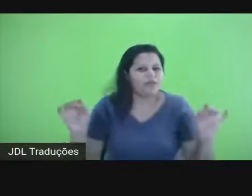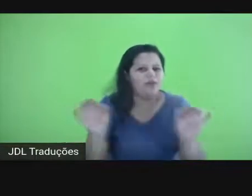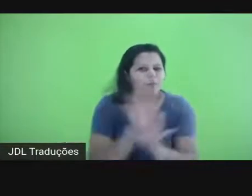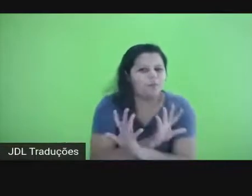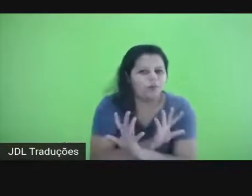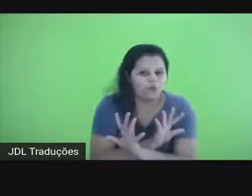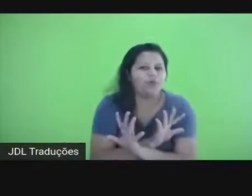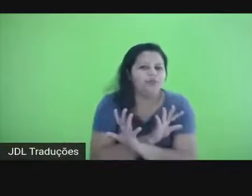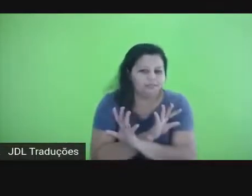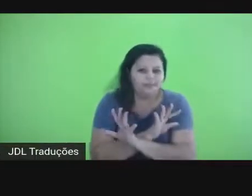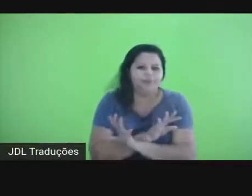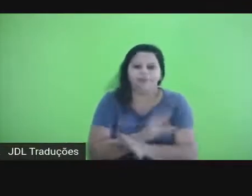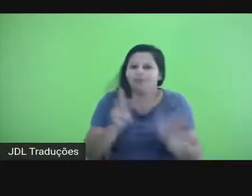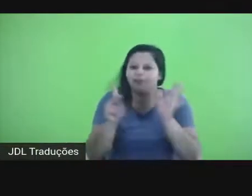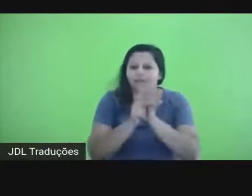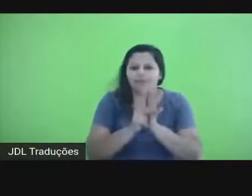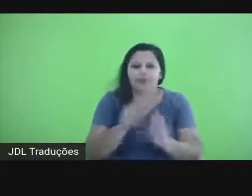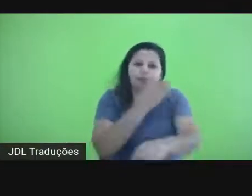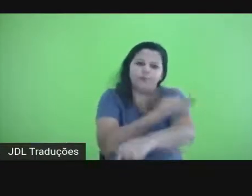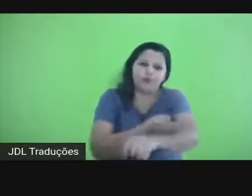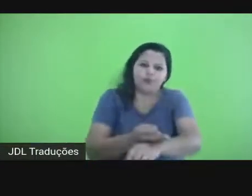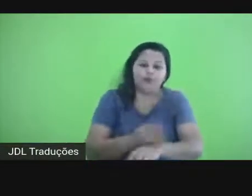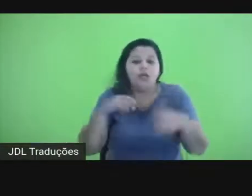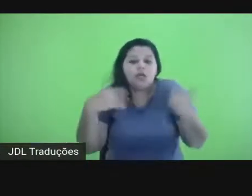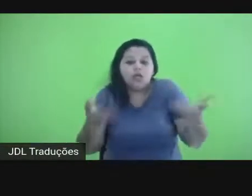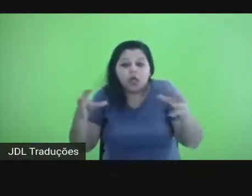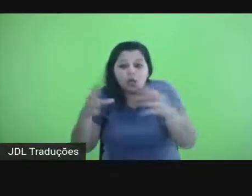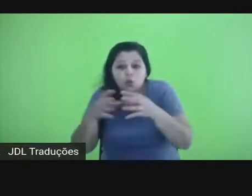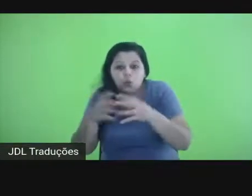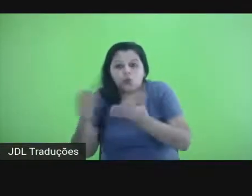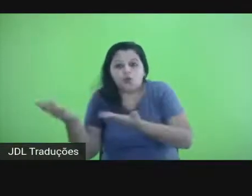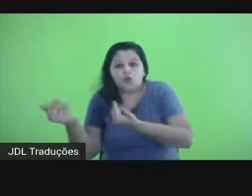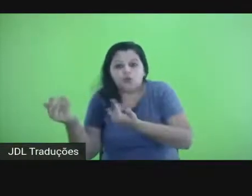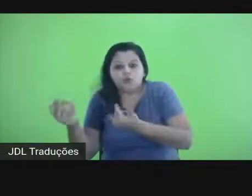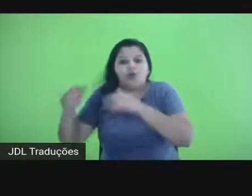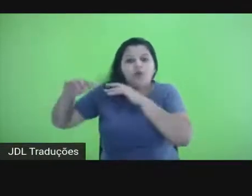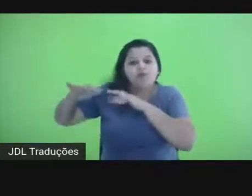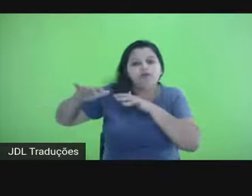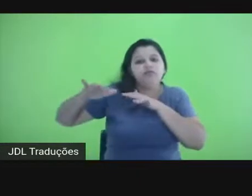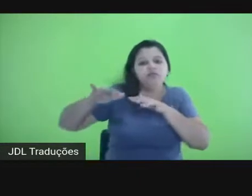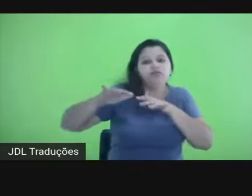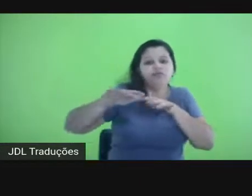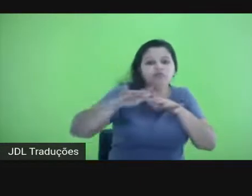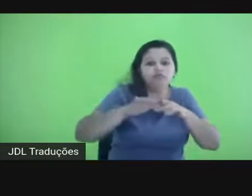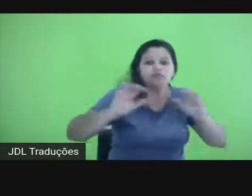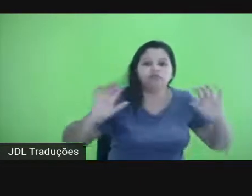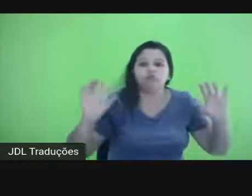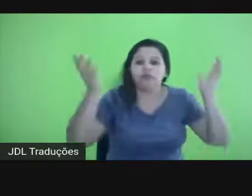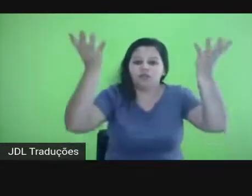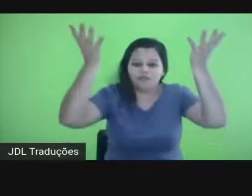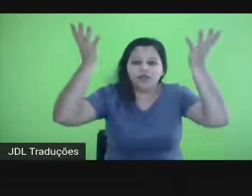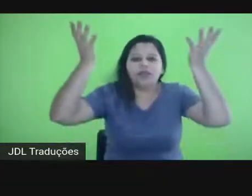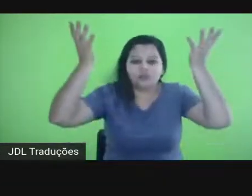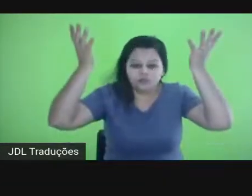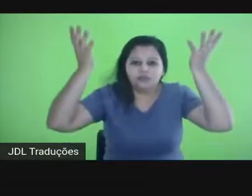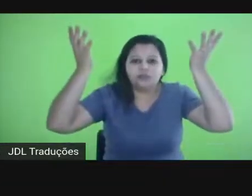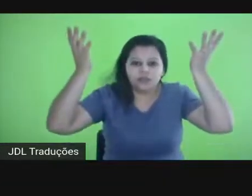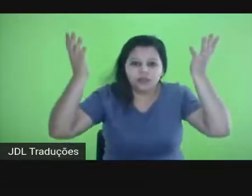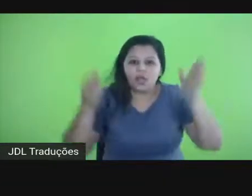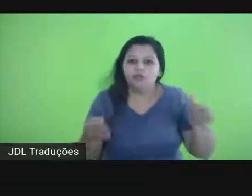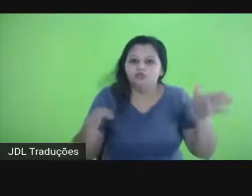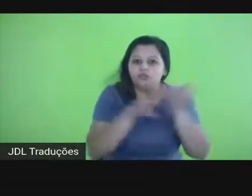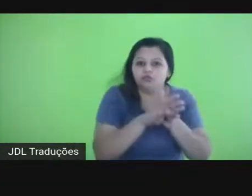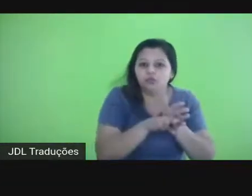nobreza é branca, né? E aí essa turma de jovens e adolescentes negros foram nessa festa, era uma festa aberta e tal. Chegou lá,